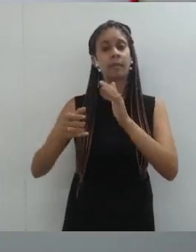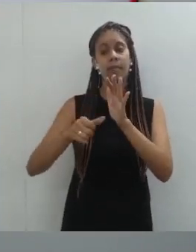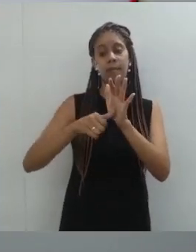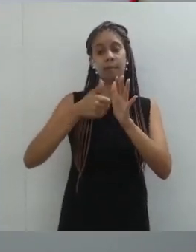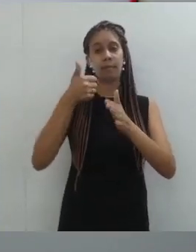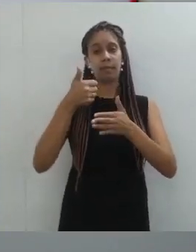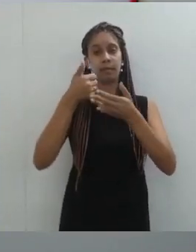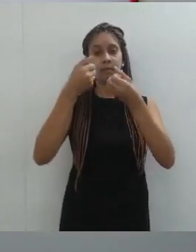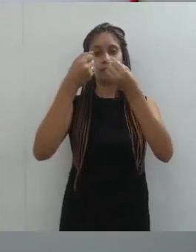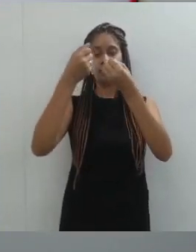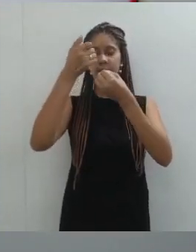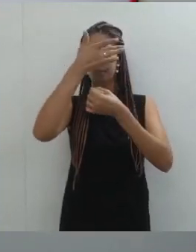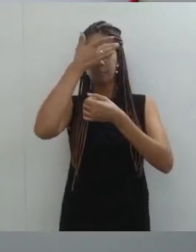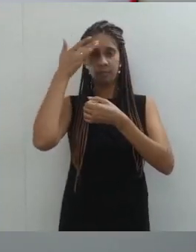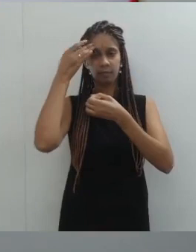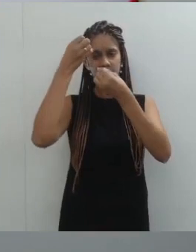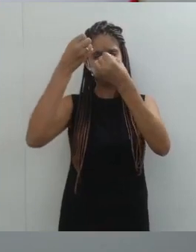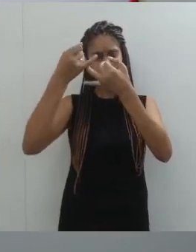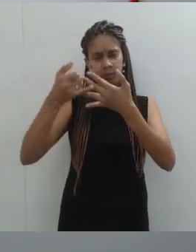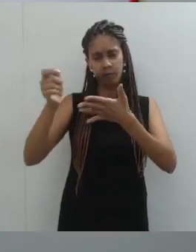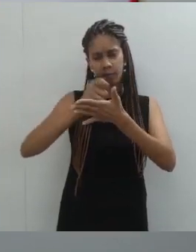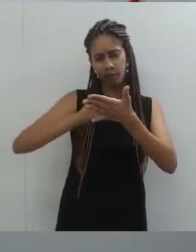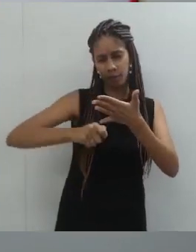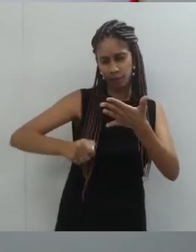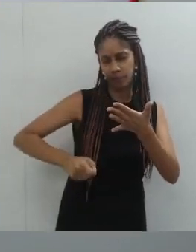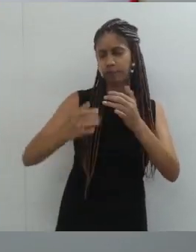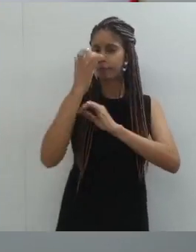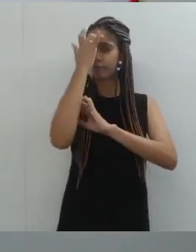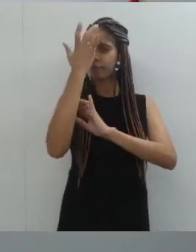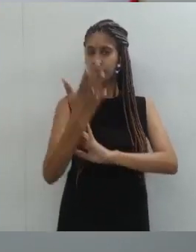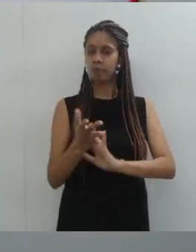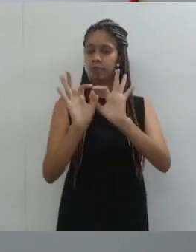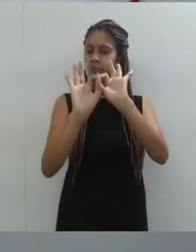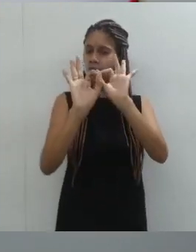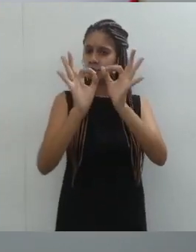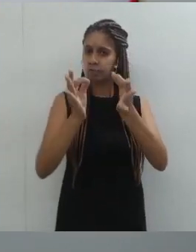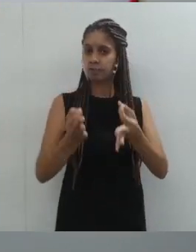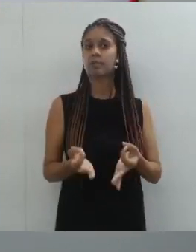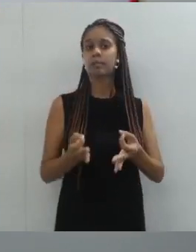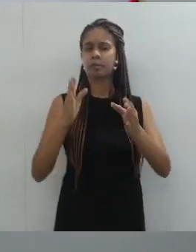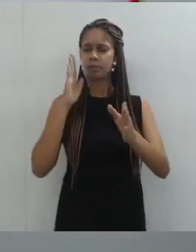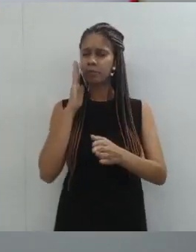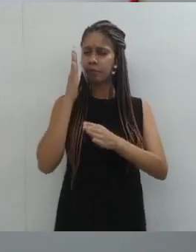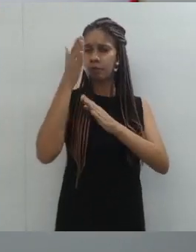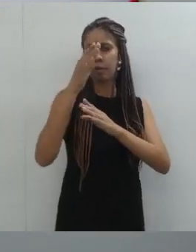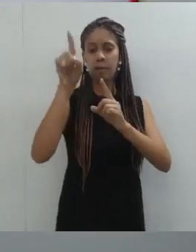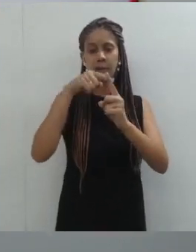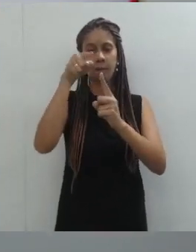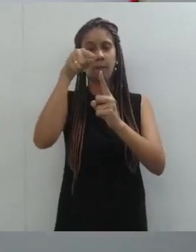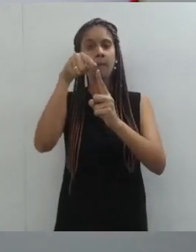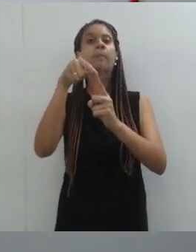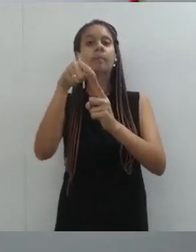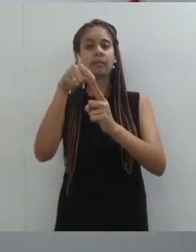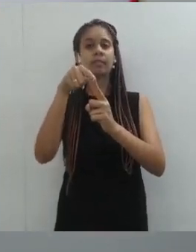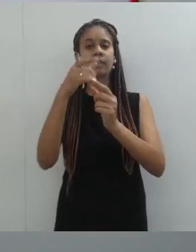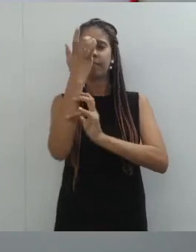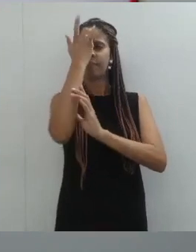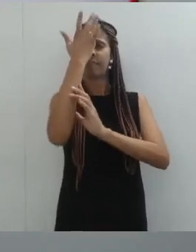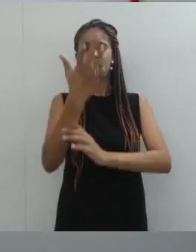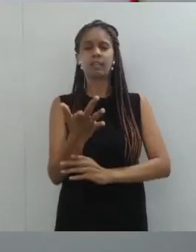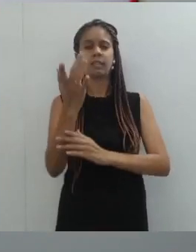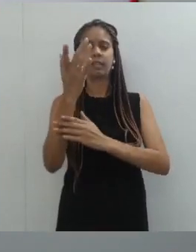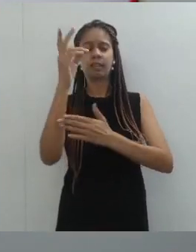primeira pessoa. Impõe-se pela narração simples e direta, o que facilitava a leitura